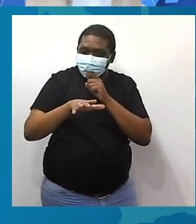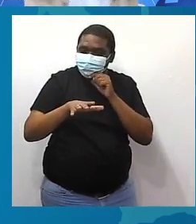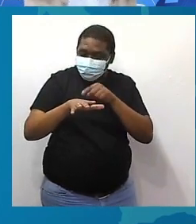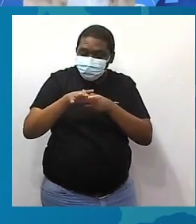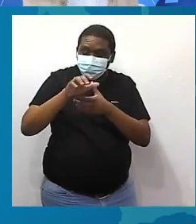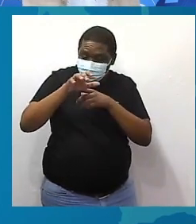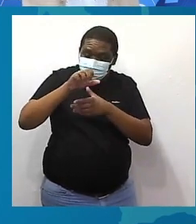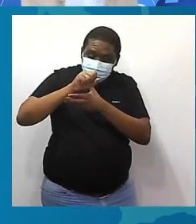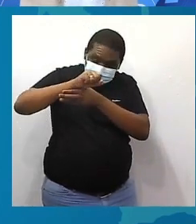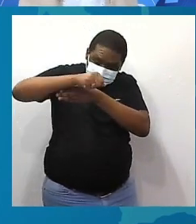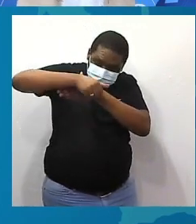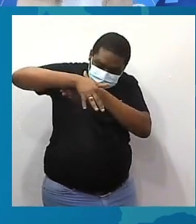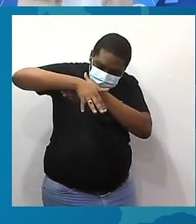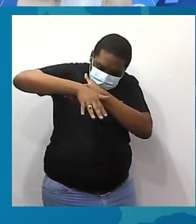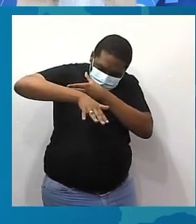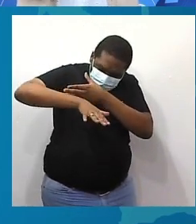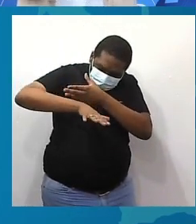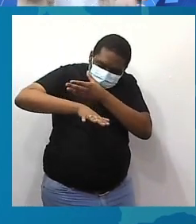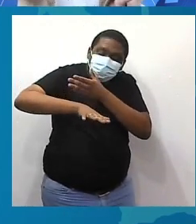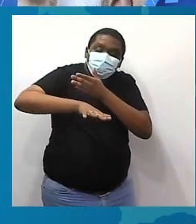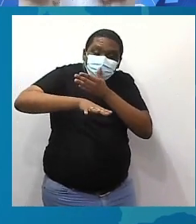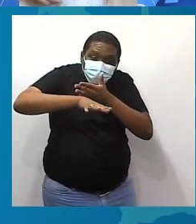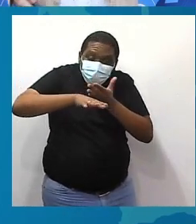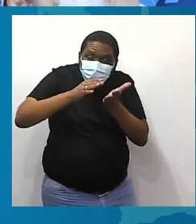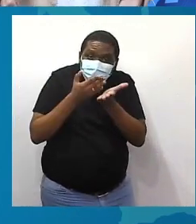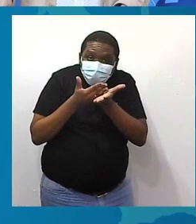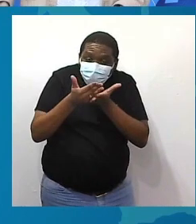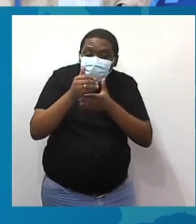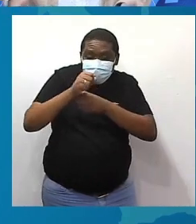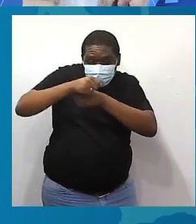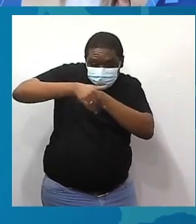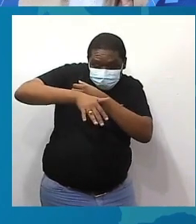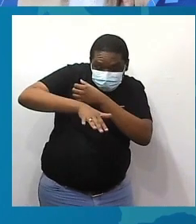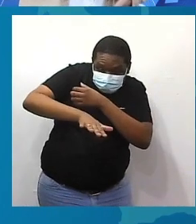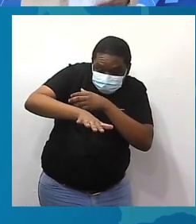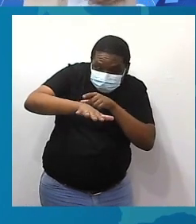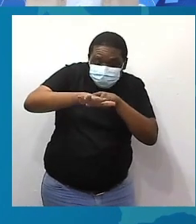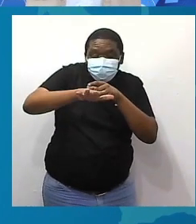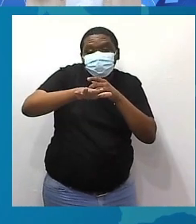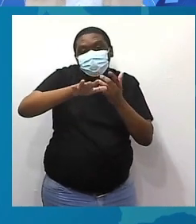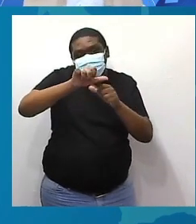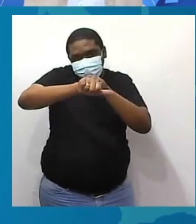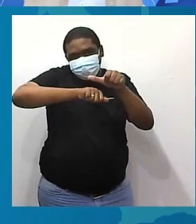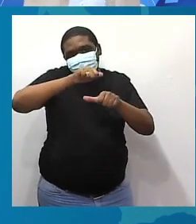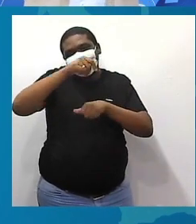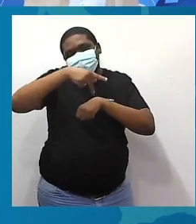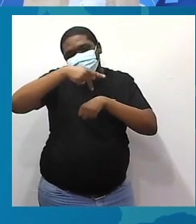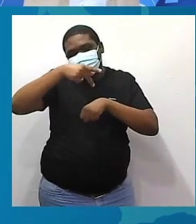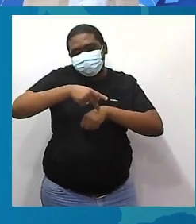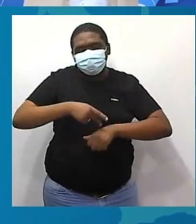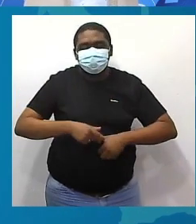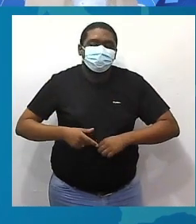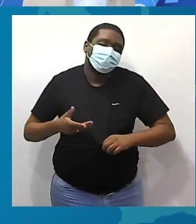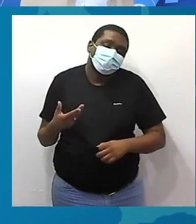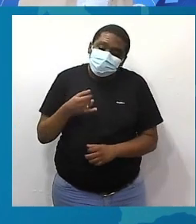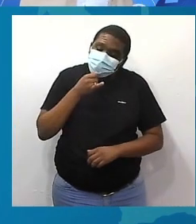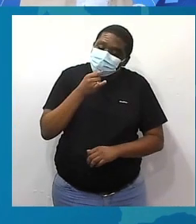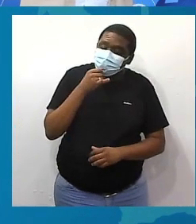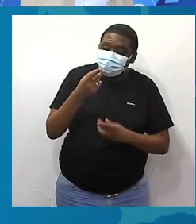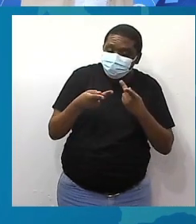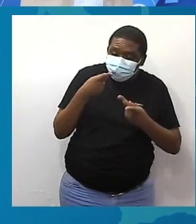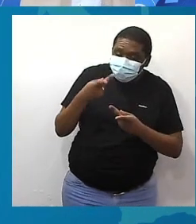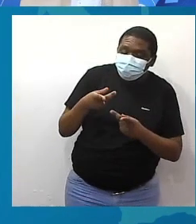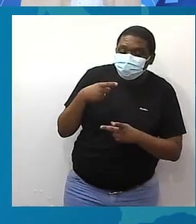esse magma vai começar a formar as rochas. E aí eu posso falar que a